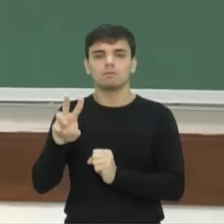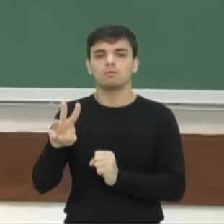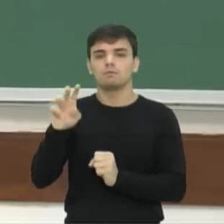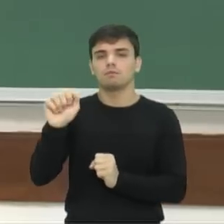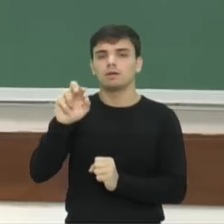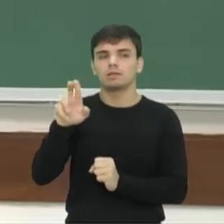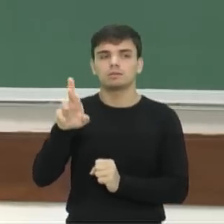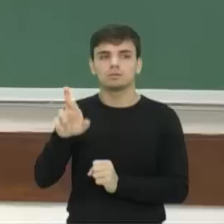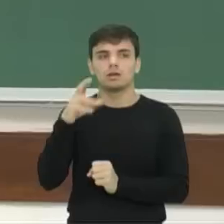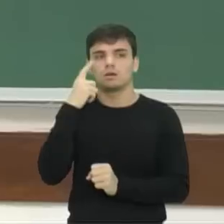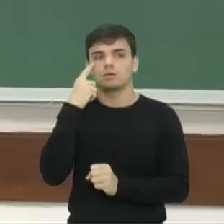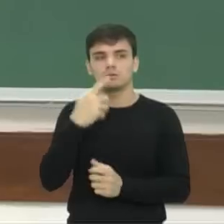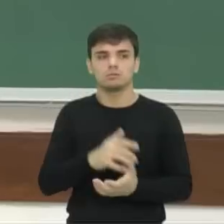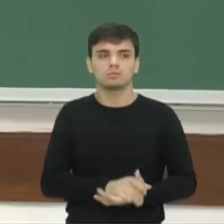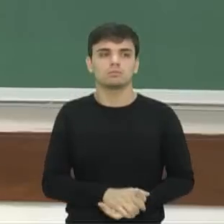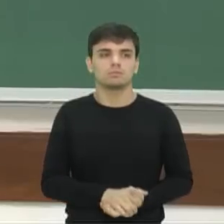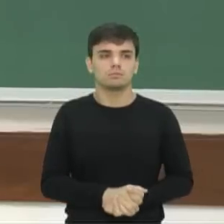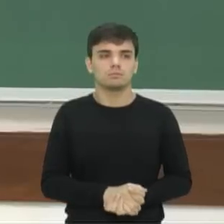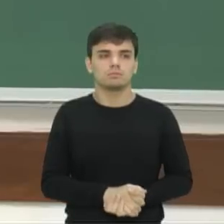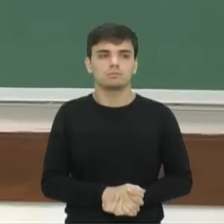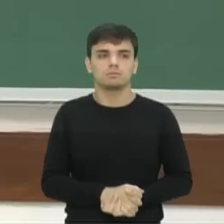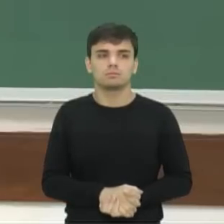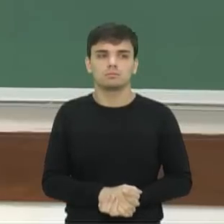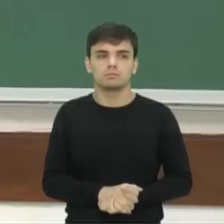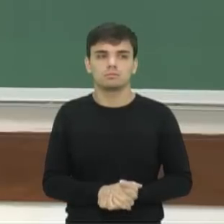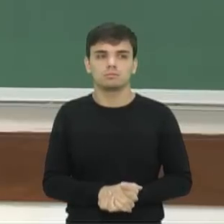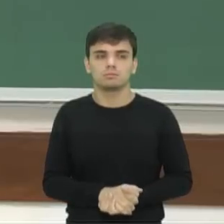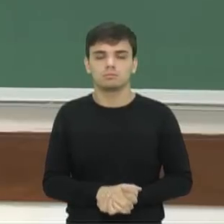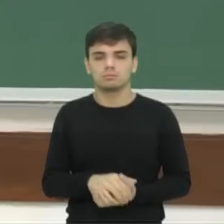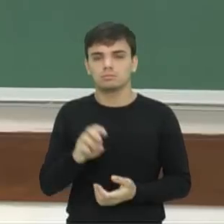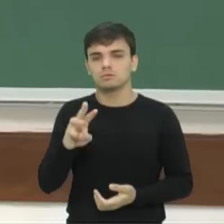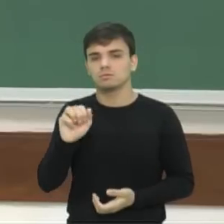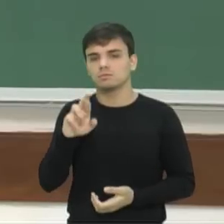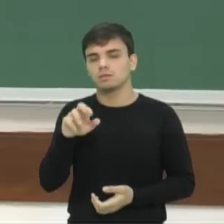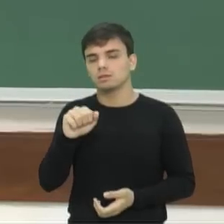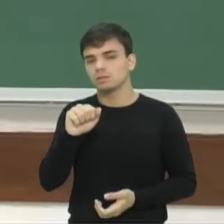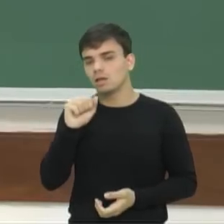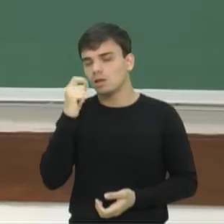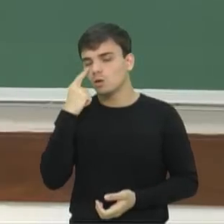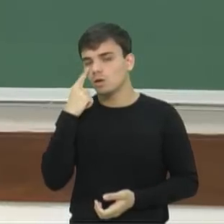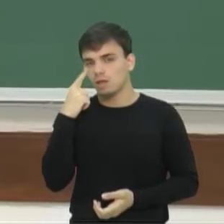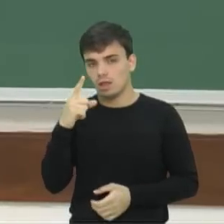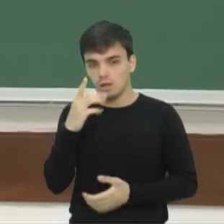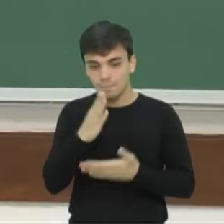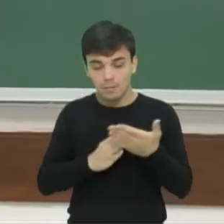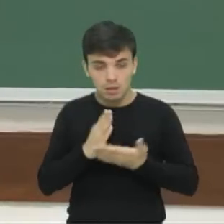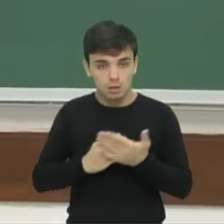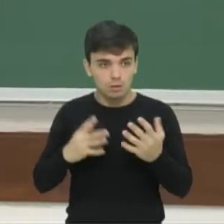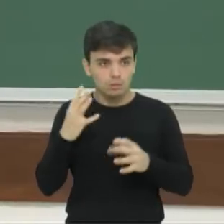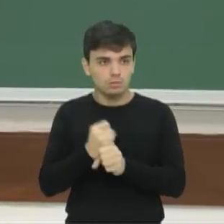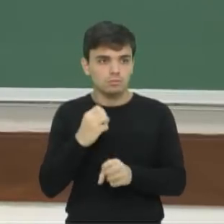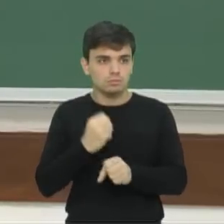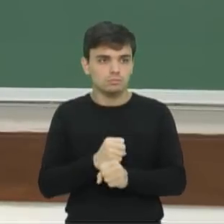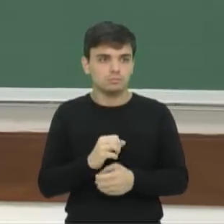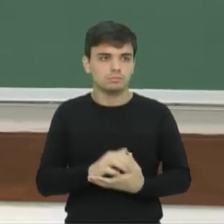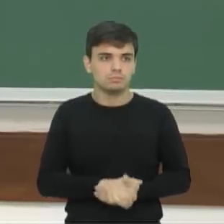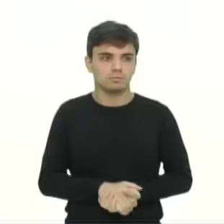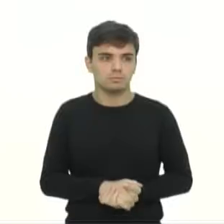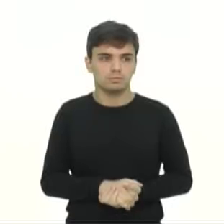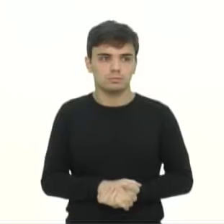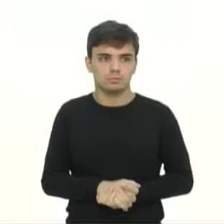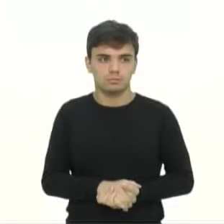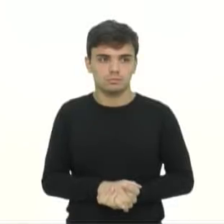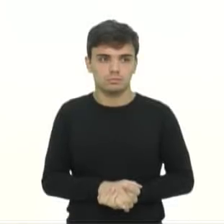que caracteriza um vazare? Então, o vazare vale meio ponto. Então, o vazare é um golpe de meio ponto, ele é